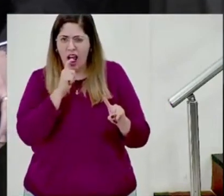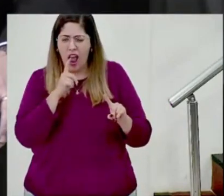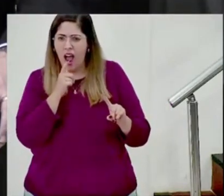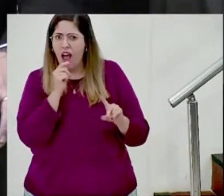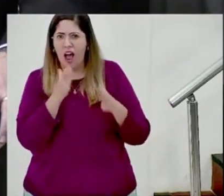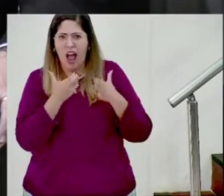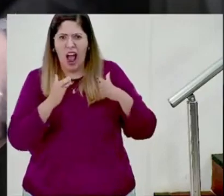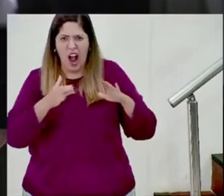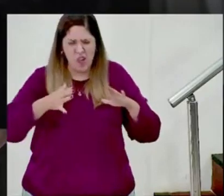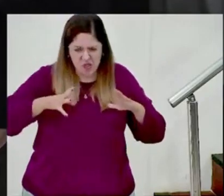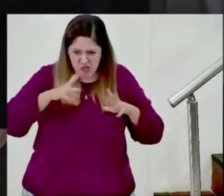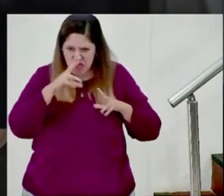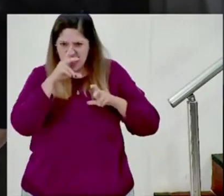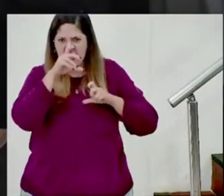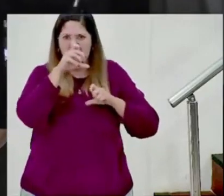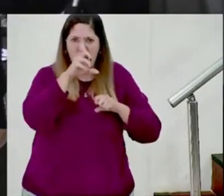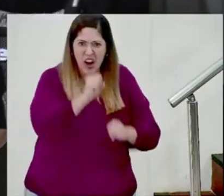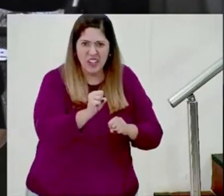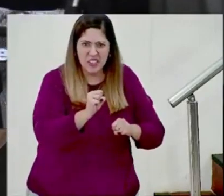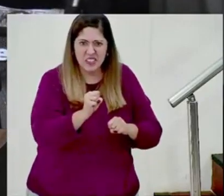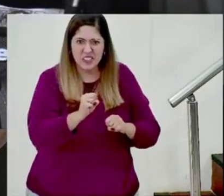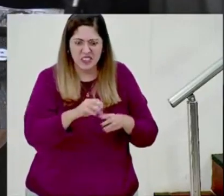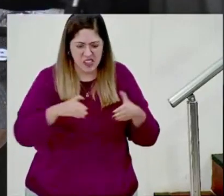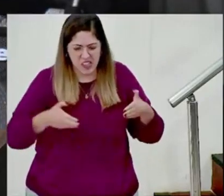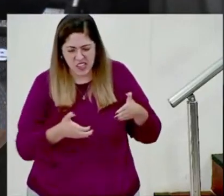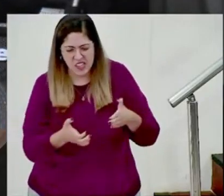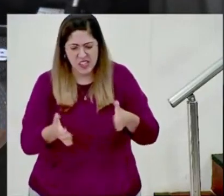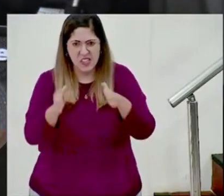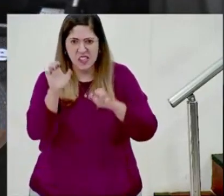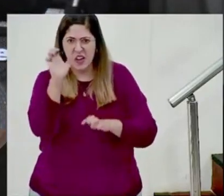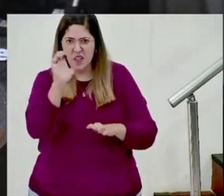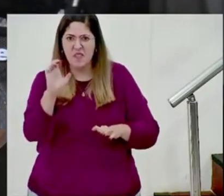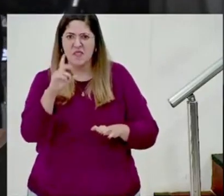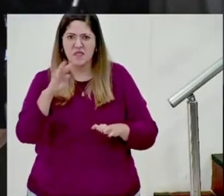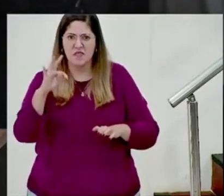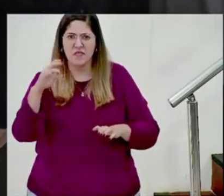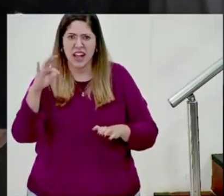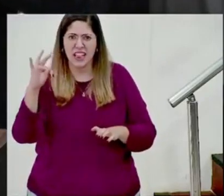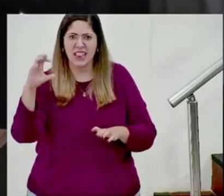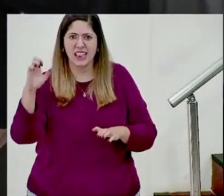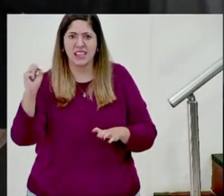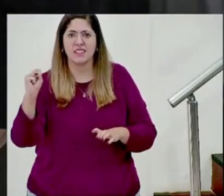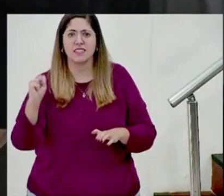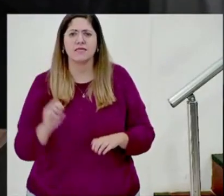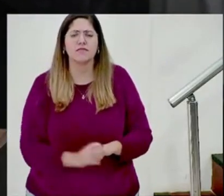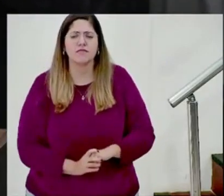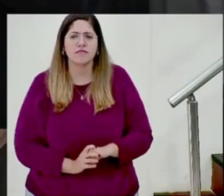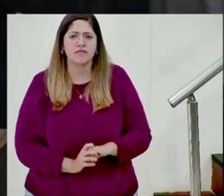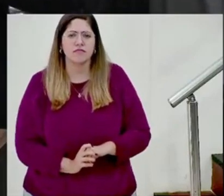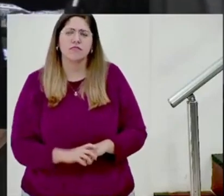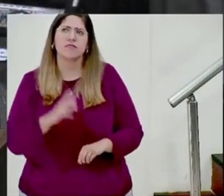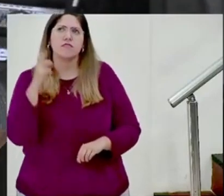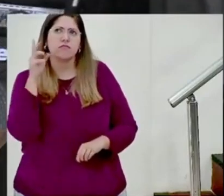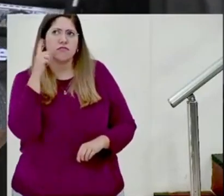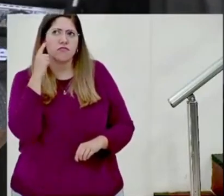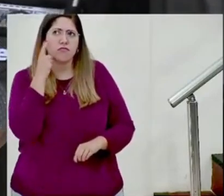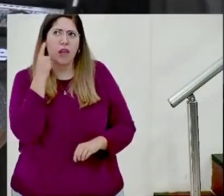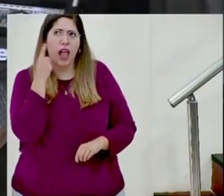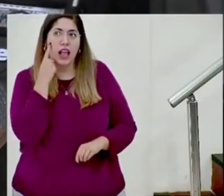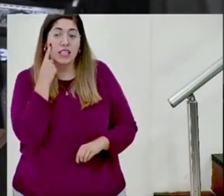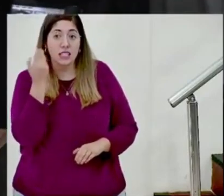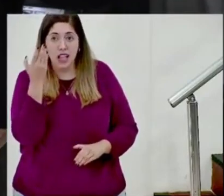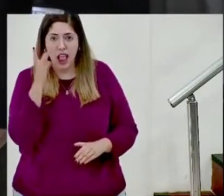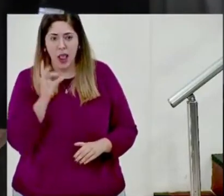do Eufrates. Não é isso? Quando você lê o Salmo 46, sabe o que você lê ali? Não temeremos, ainda que as